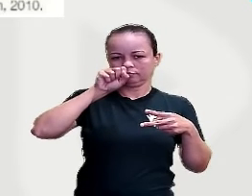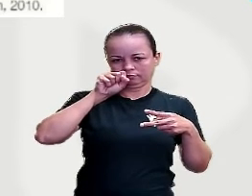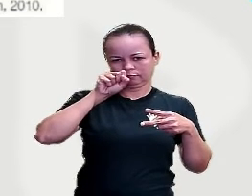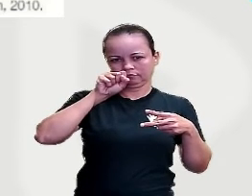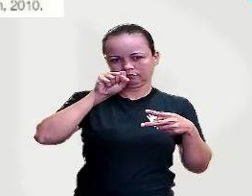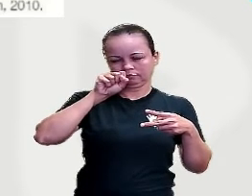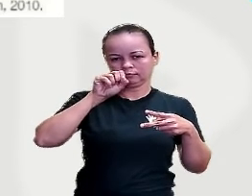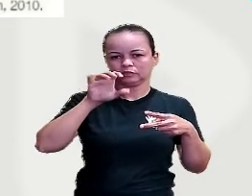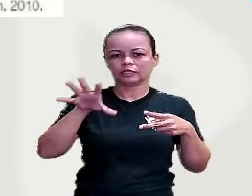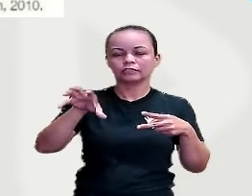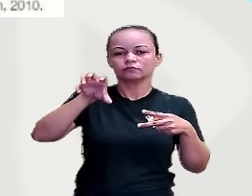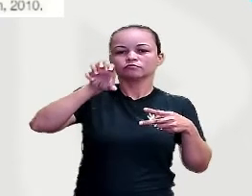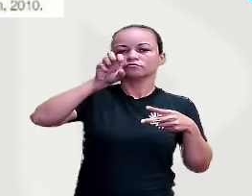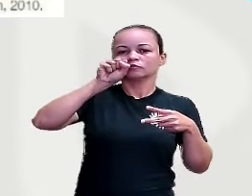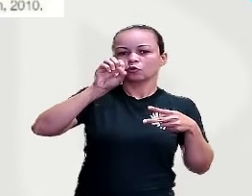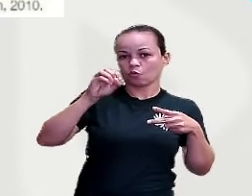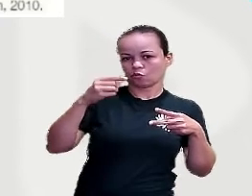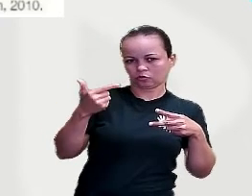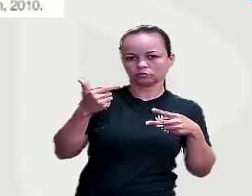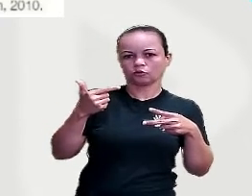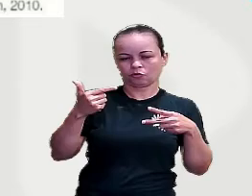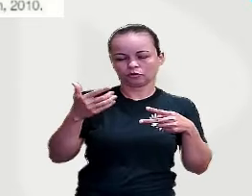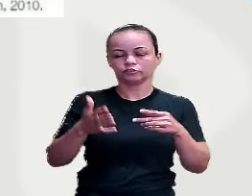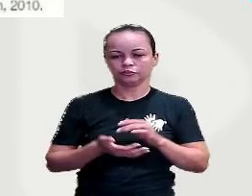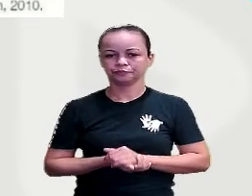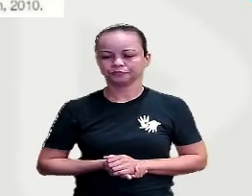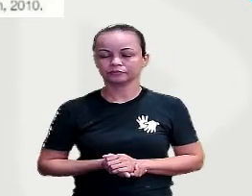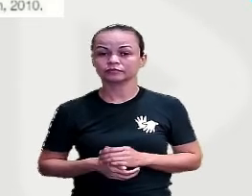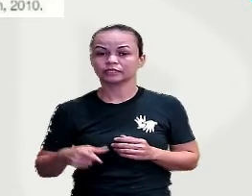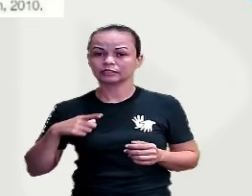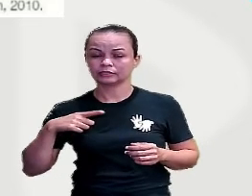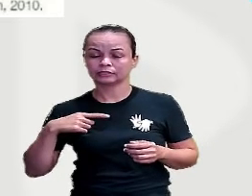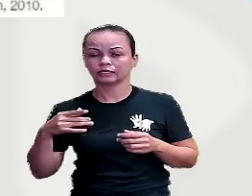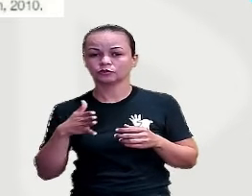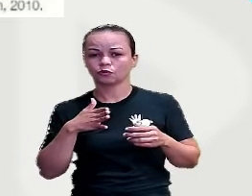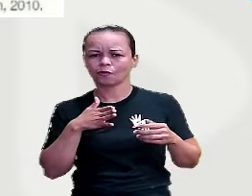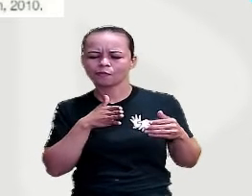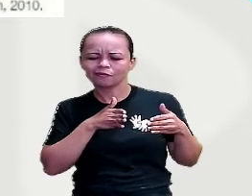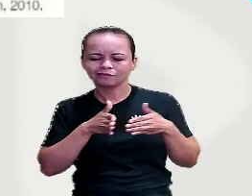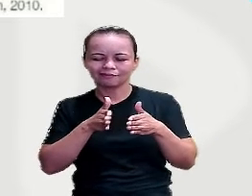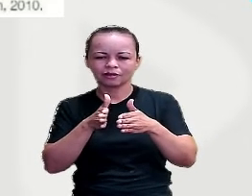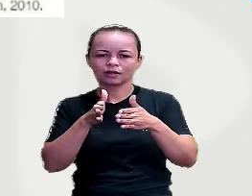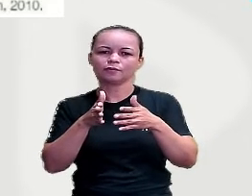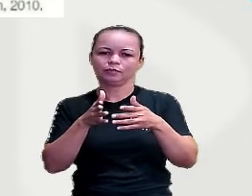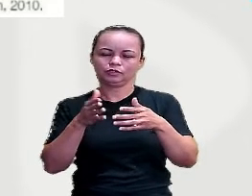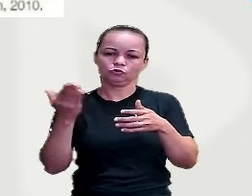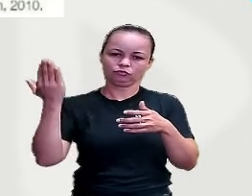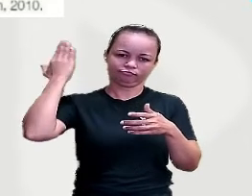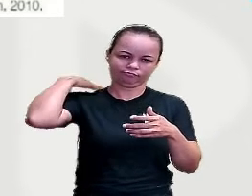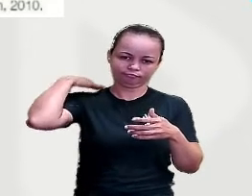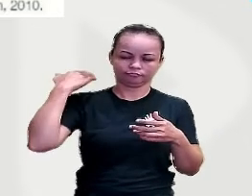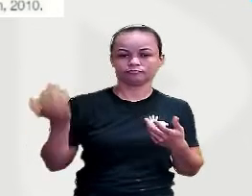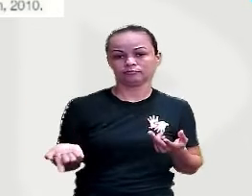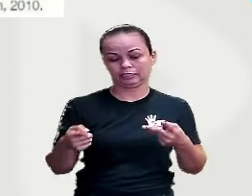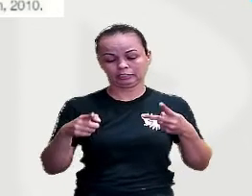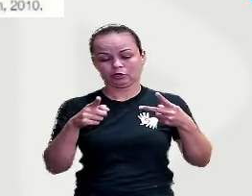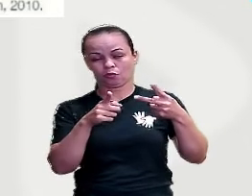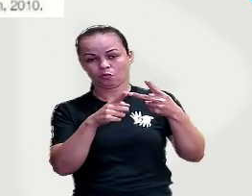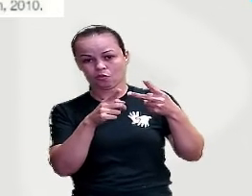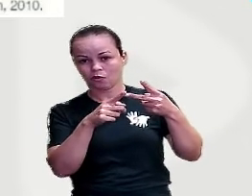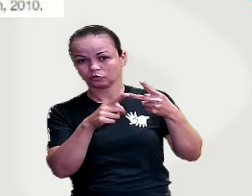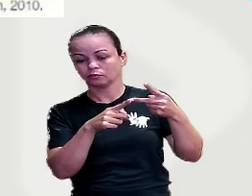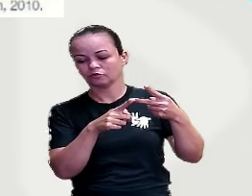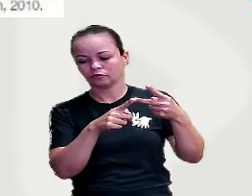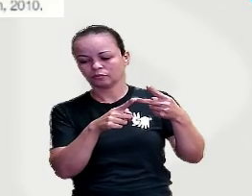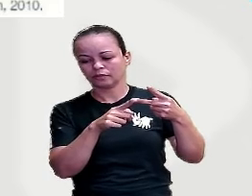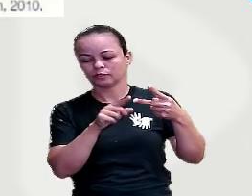ar, o oxigênio que está disponível no ar, tá certo? Tendo como caminho aí os nossos pulmões. E nós temos um outro